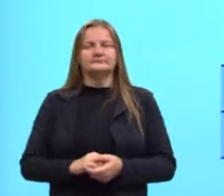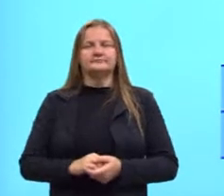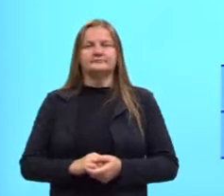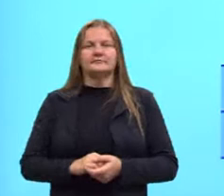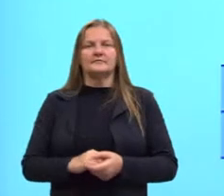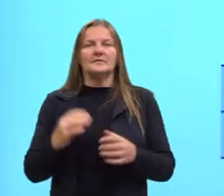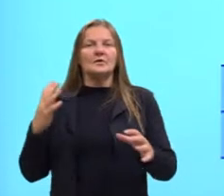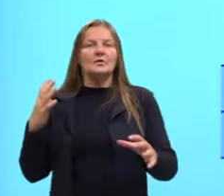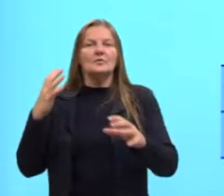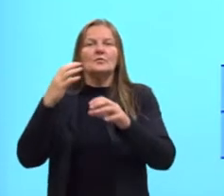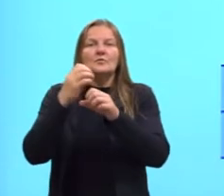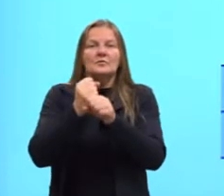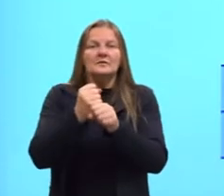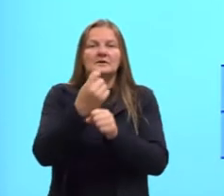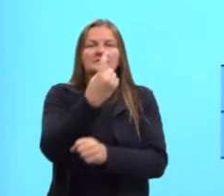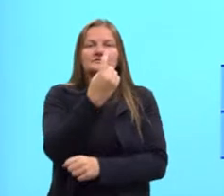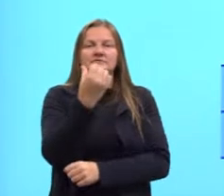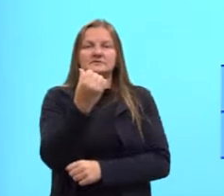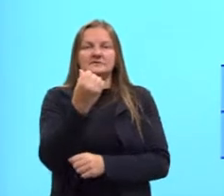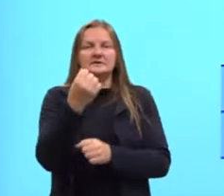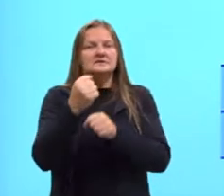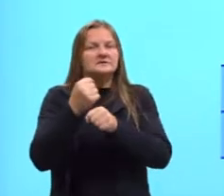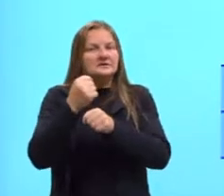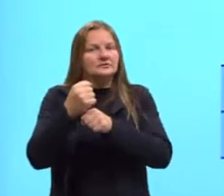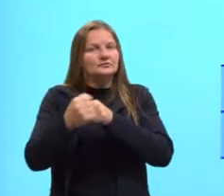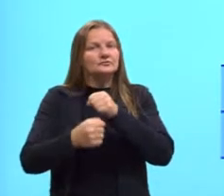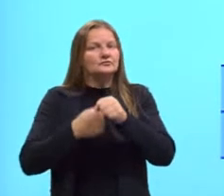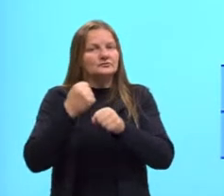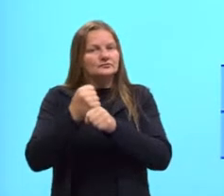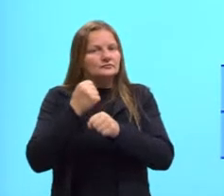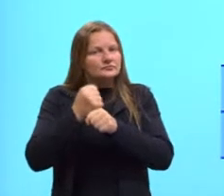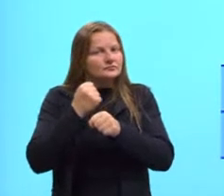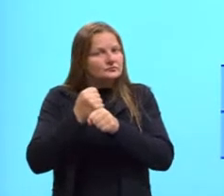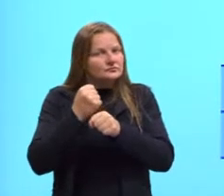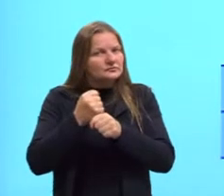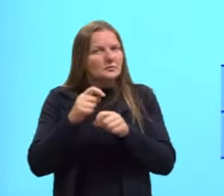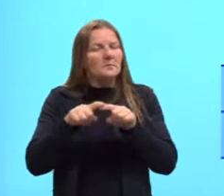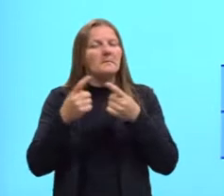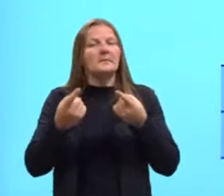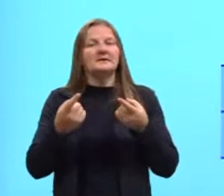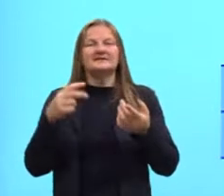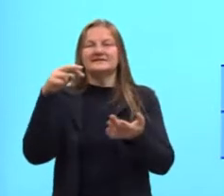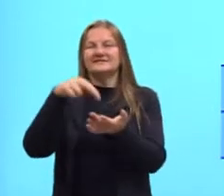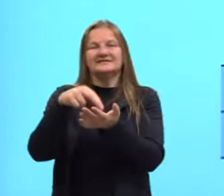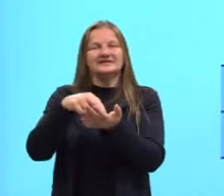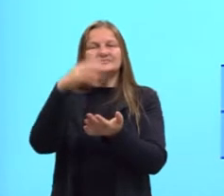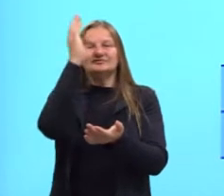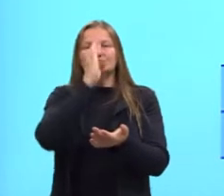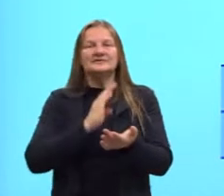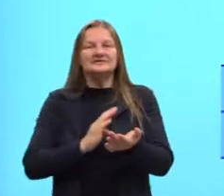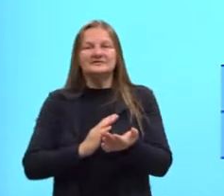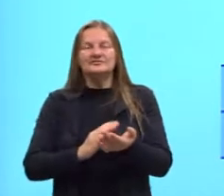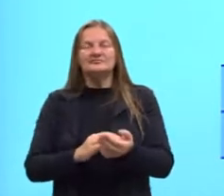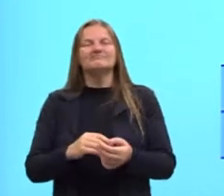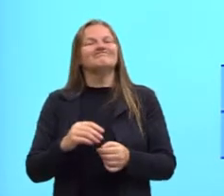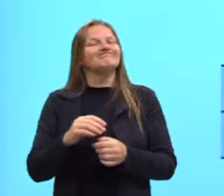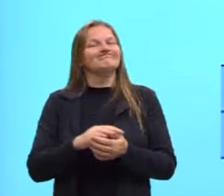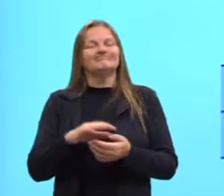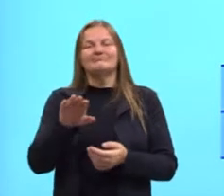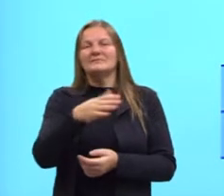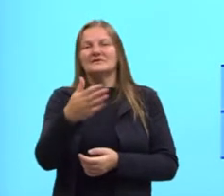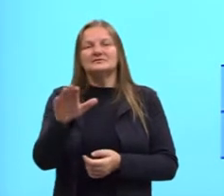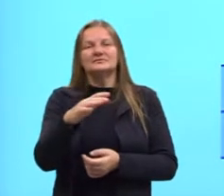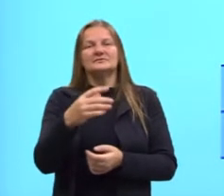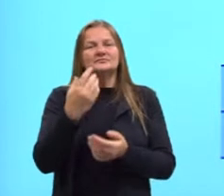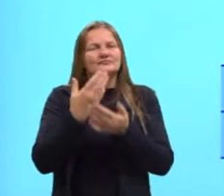a soma então é de 16 anos no entanto a realidade dos brasileiros mostra que o tempo